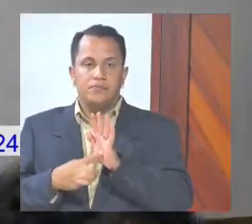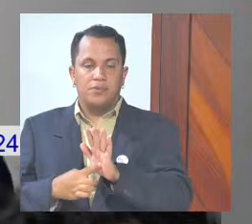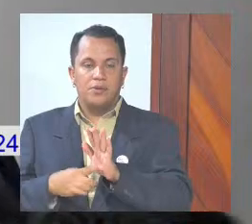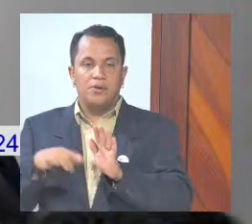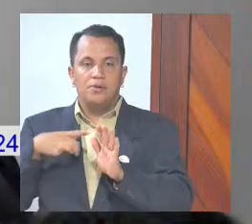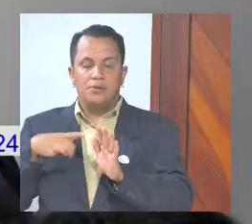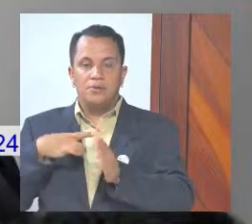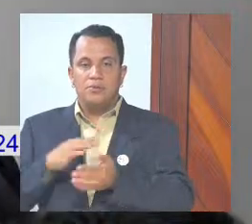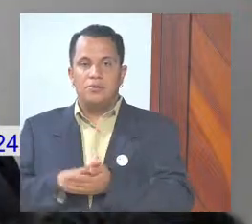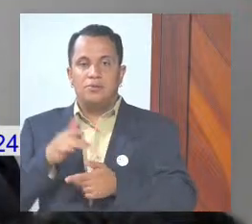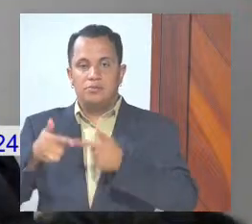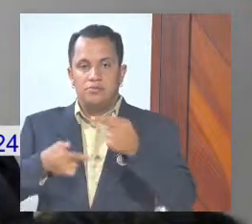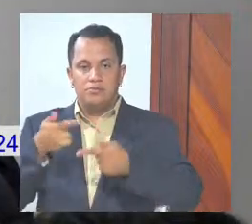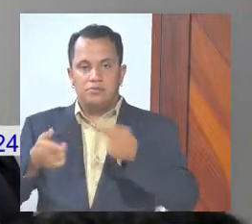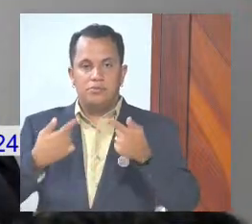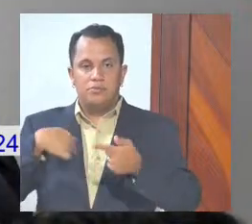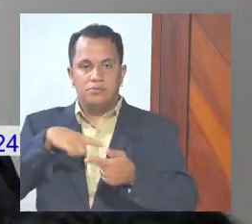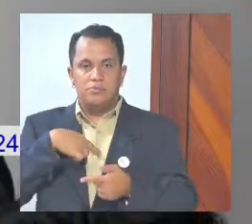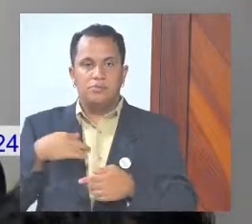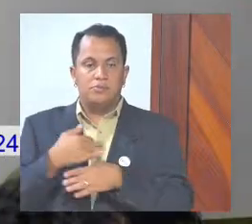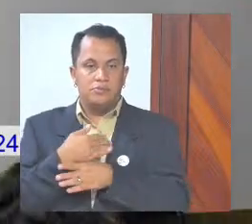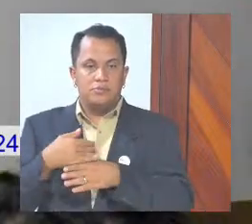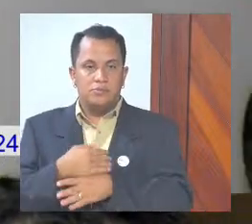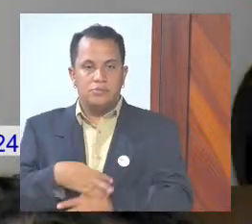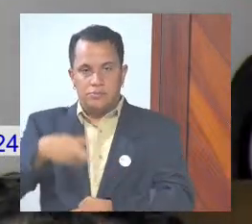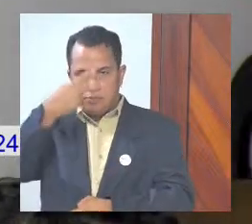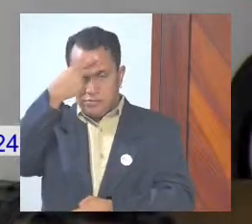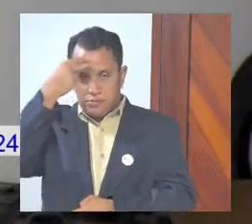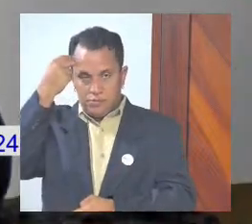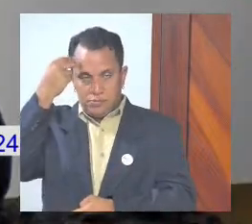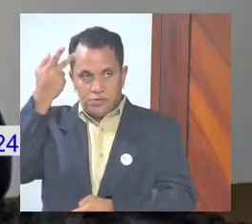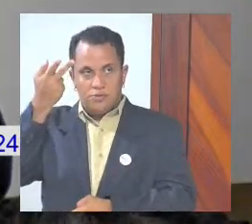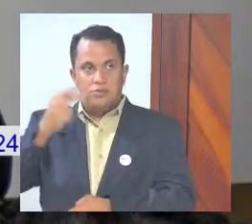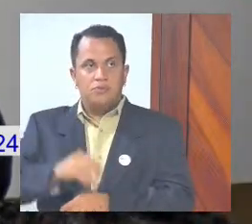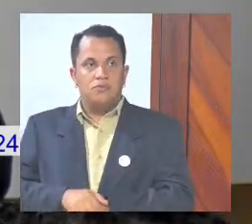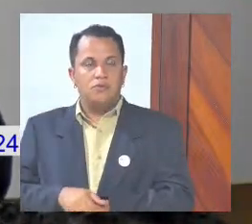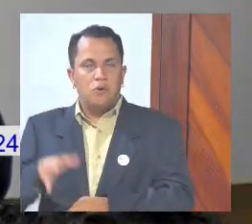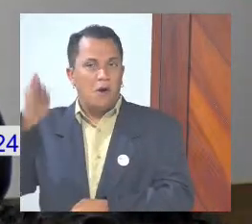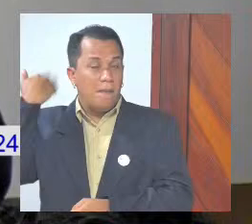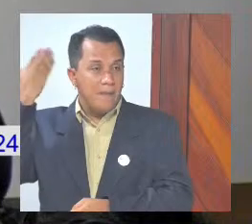pelo desenvolvimento da nossa cidade. Foi prefeito de Pinheiro.